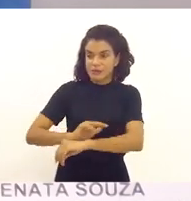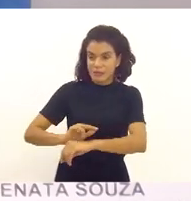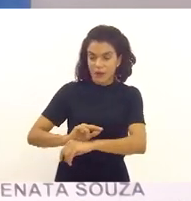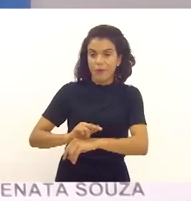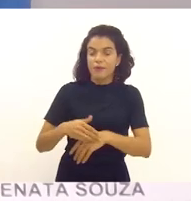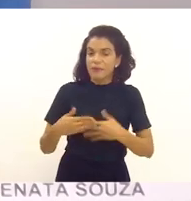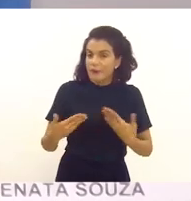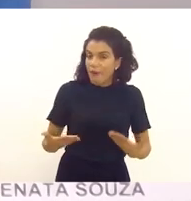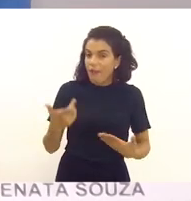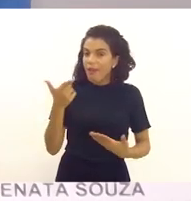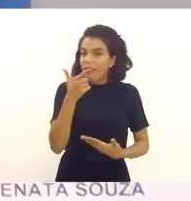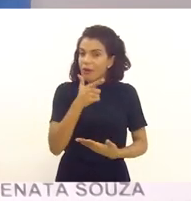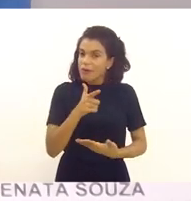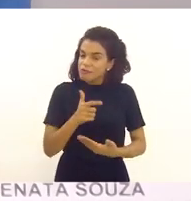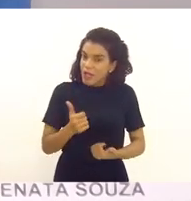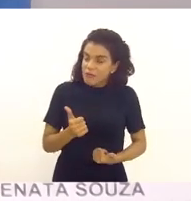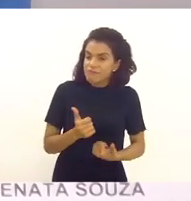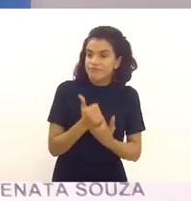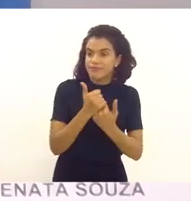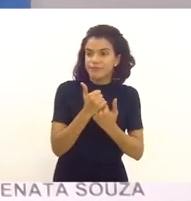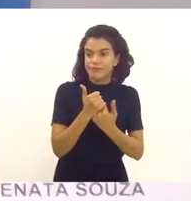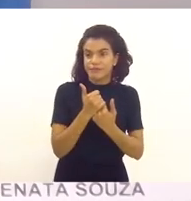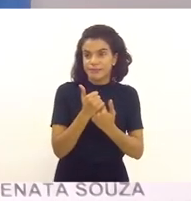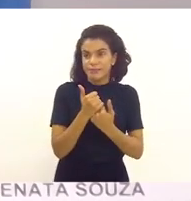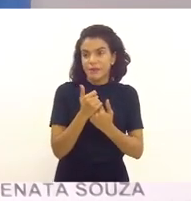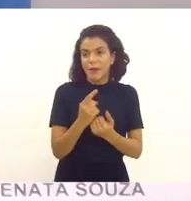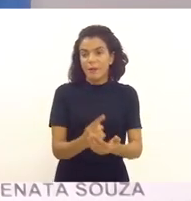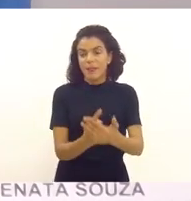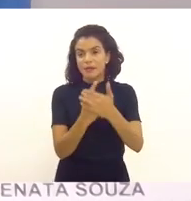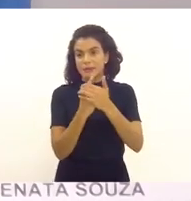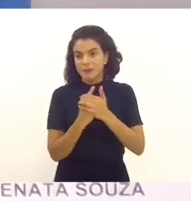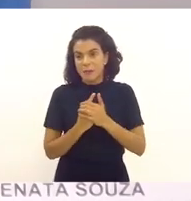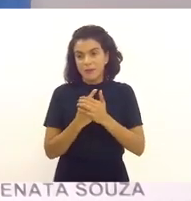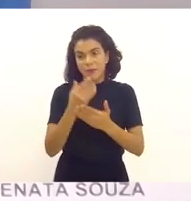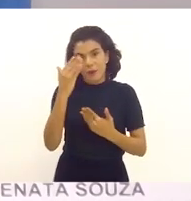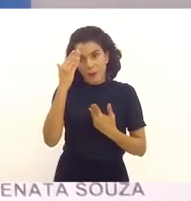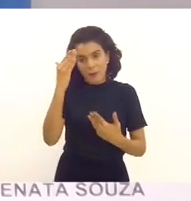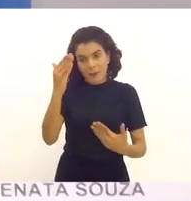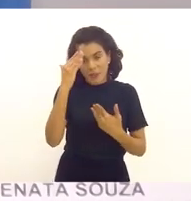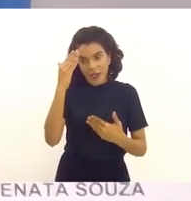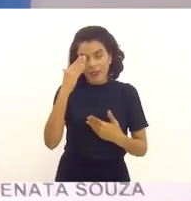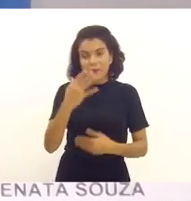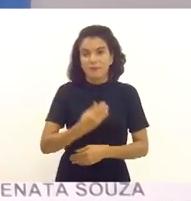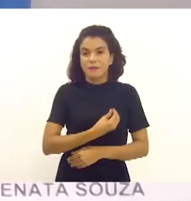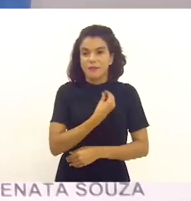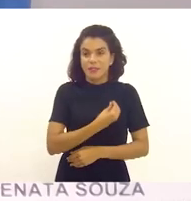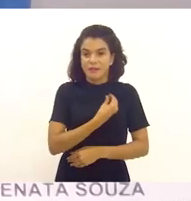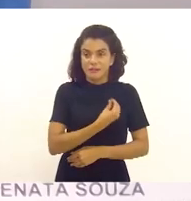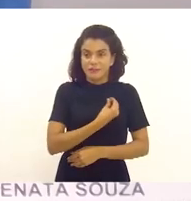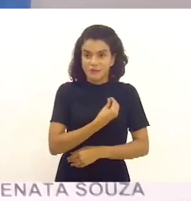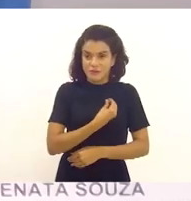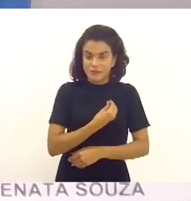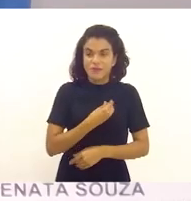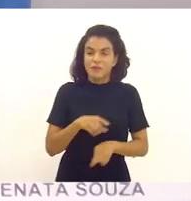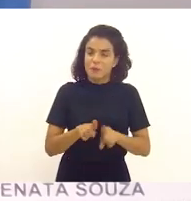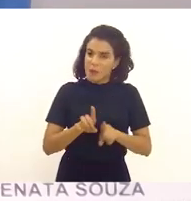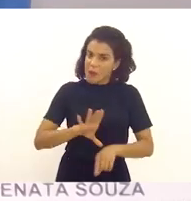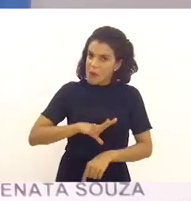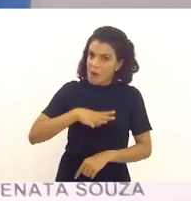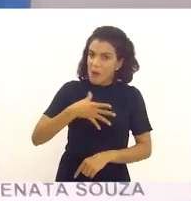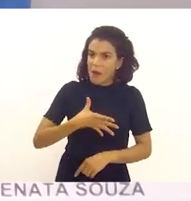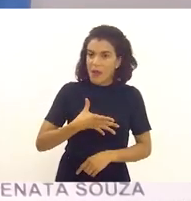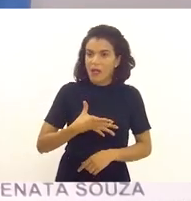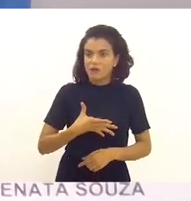ela consegue contribuir também para esse acolhimento então muito obrigada pela sua participação pela sua coragem